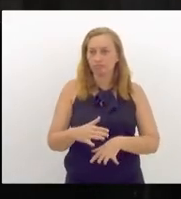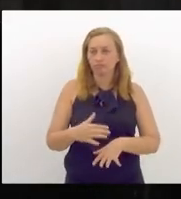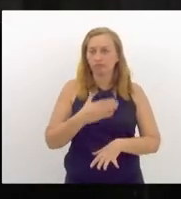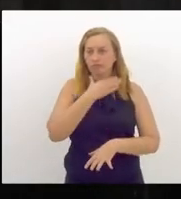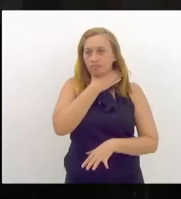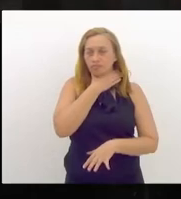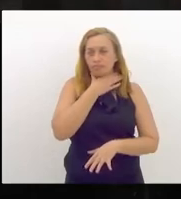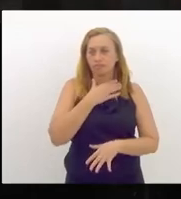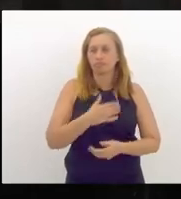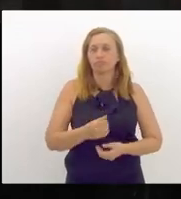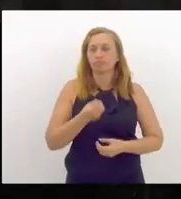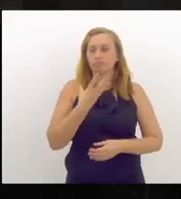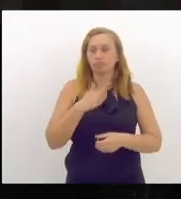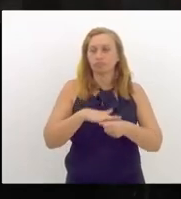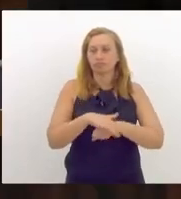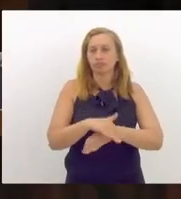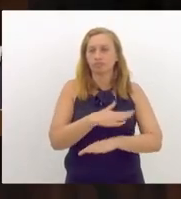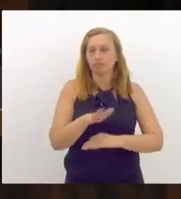todos